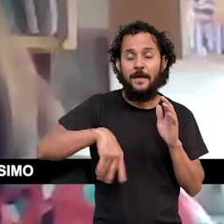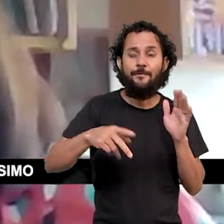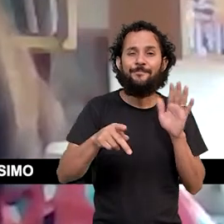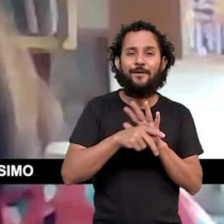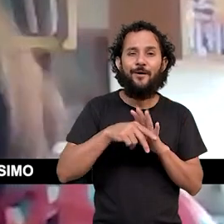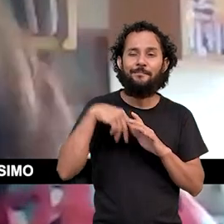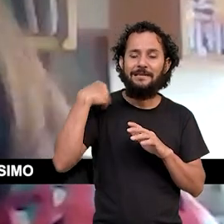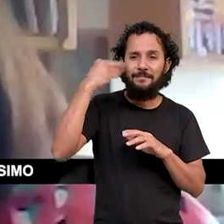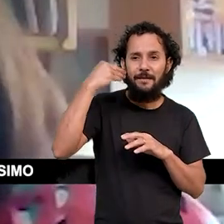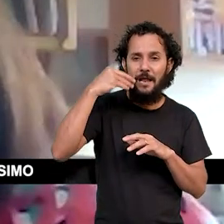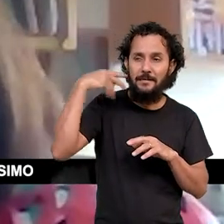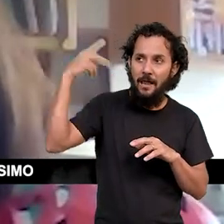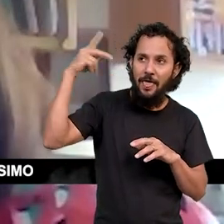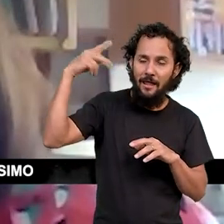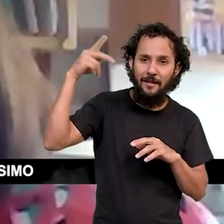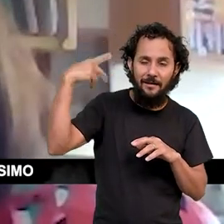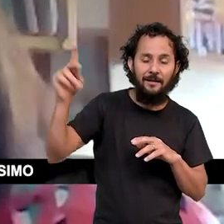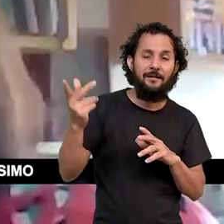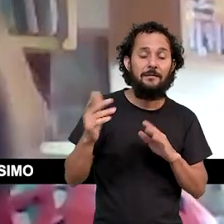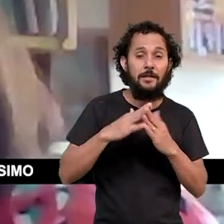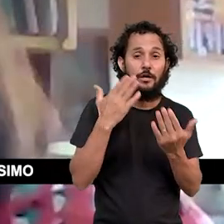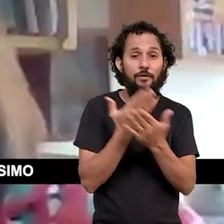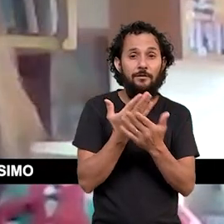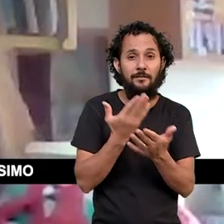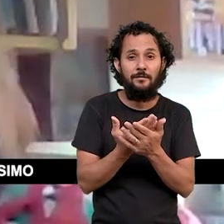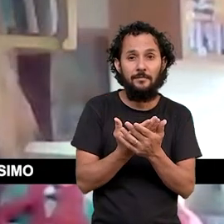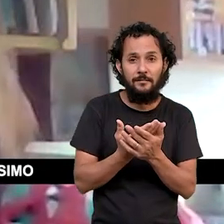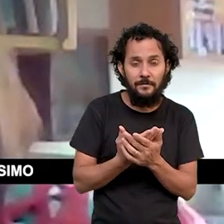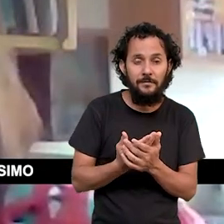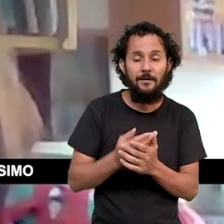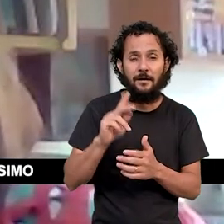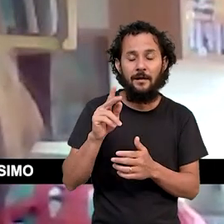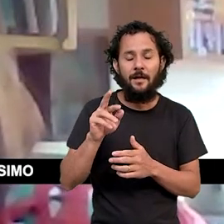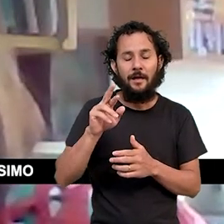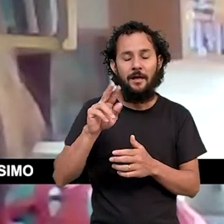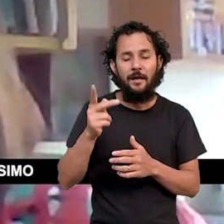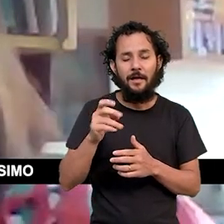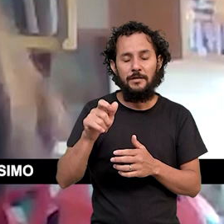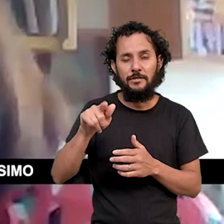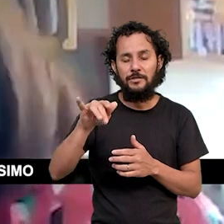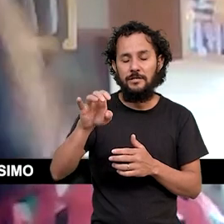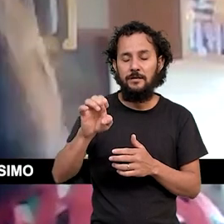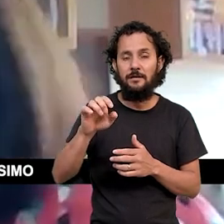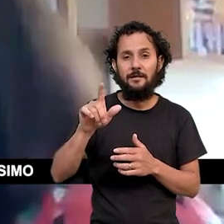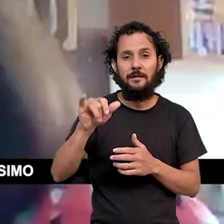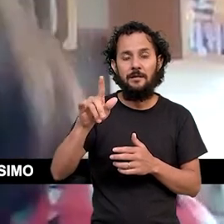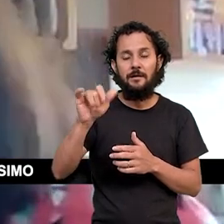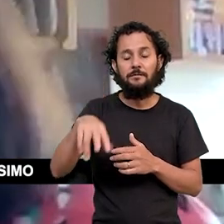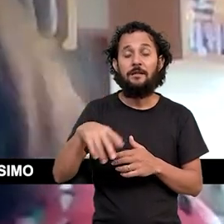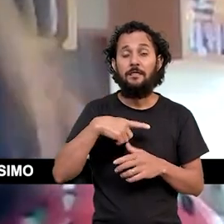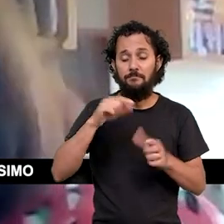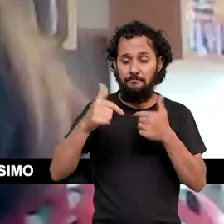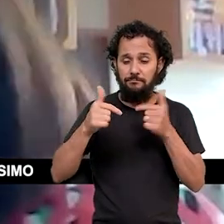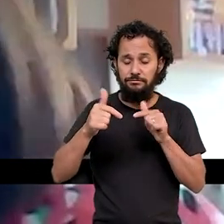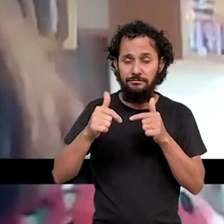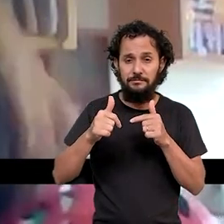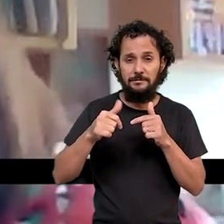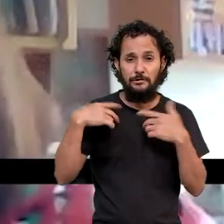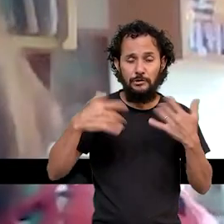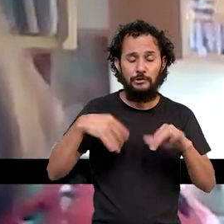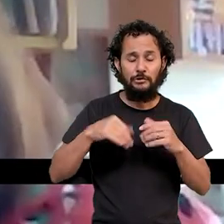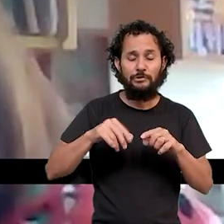das influências reginianas, ou seja, das escolas de Reggio Emília, que tem um trabalho importantíssimo